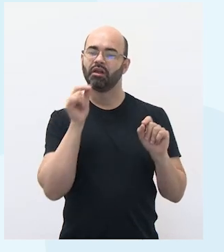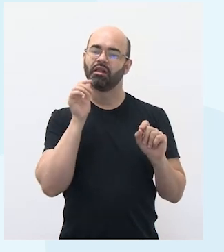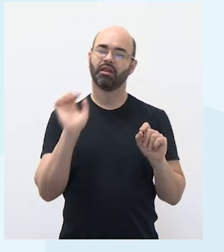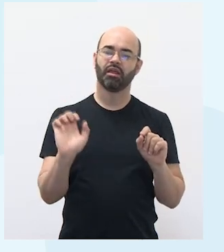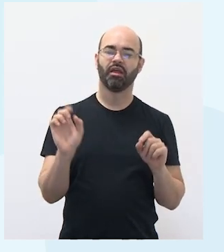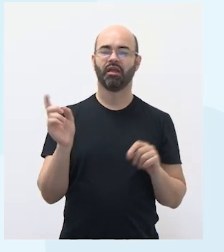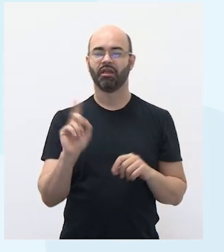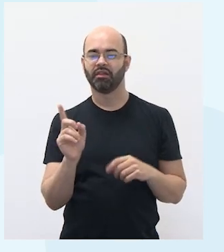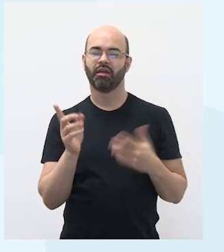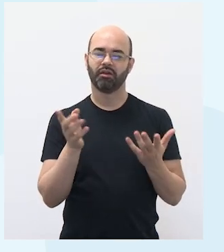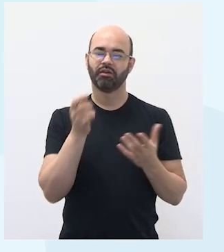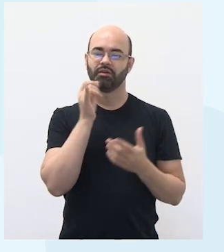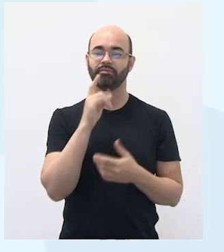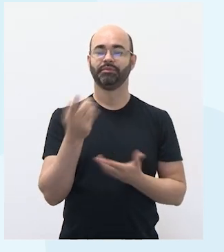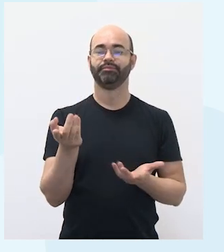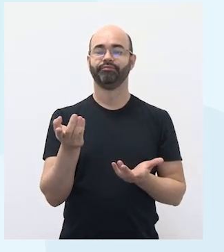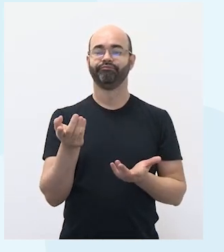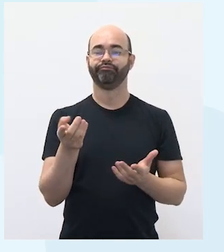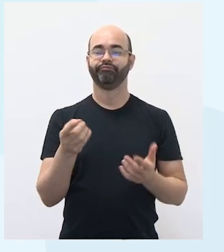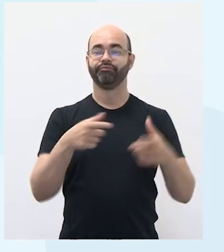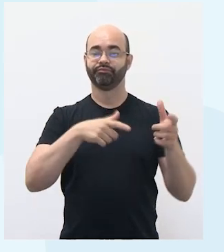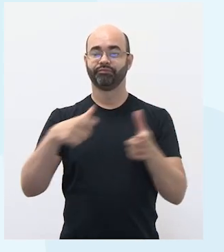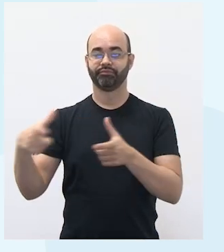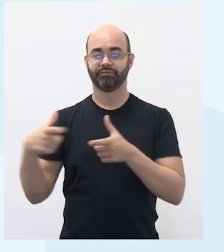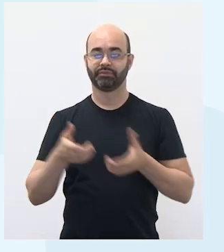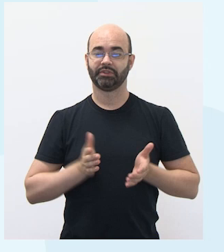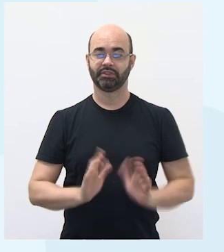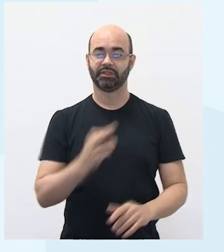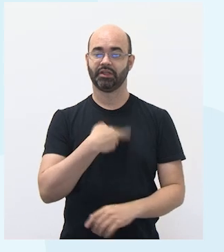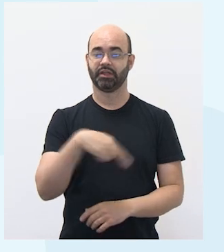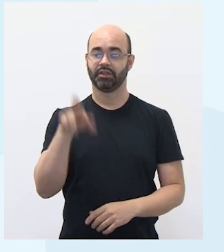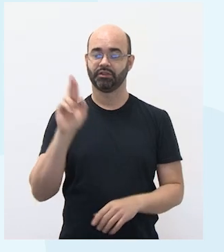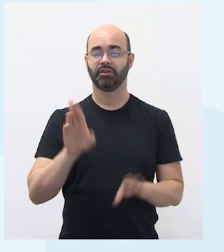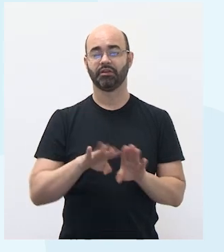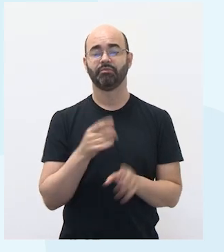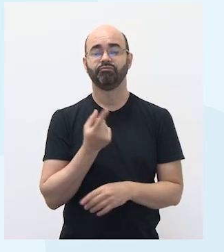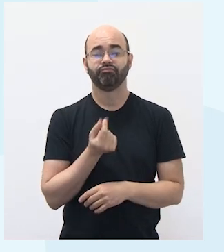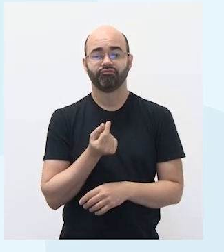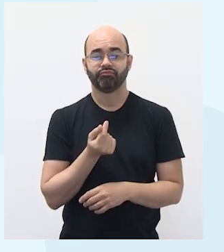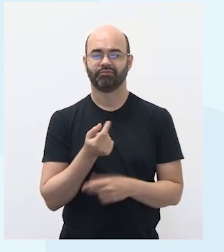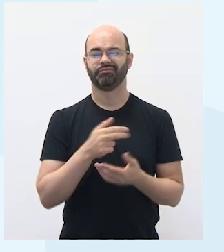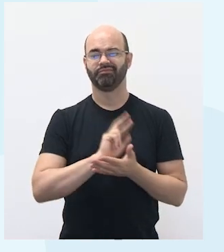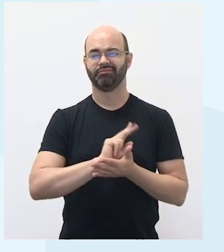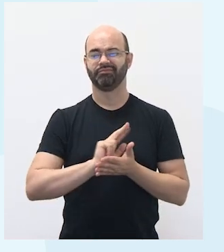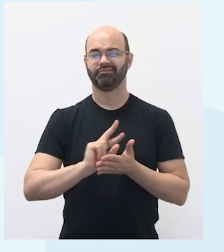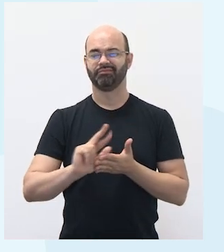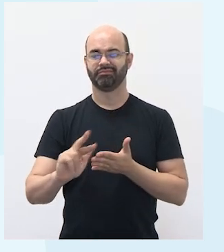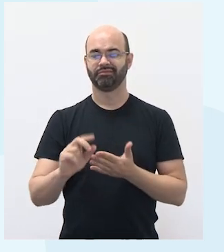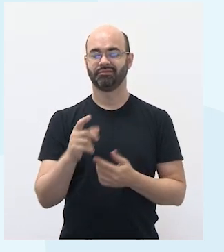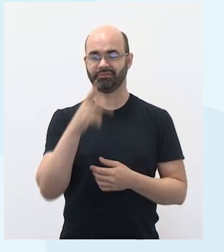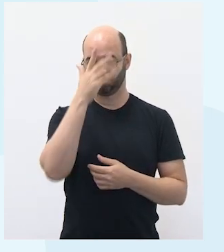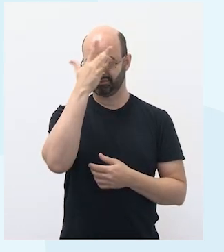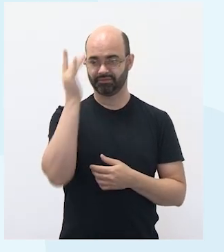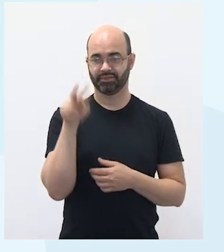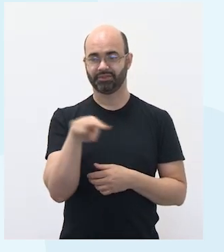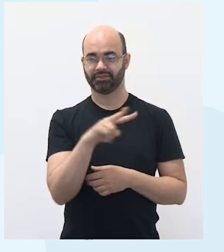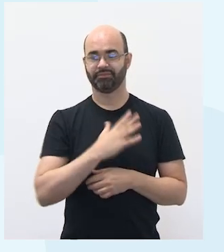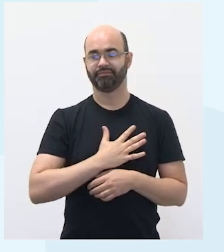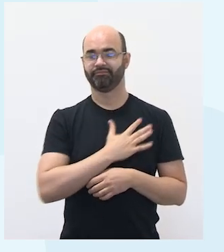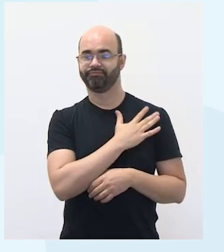nacionalidade, religião, poder aquisitivo e tantas outras questões que a gente pode